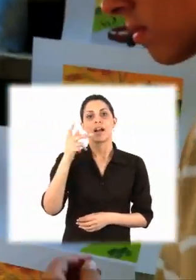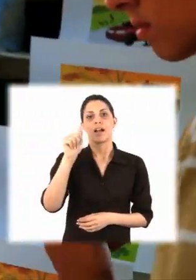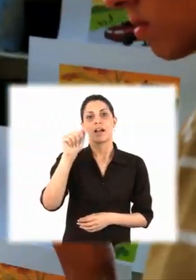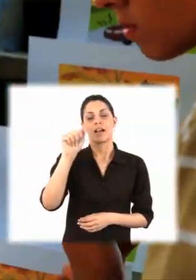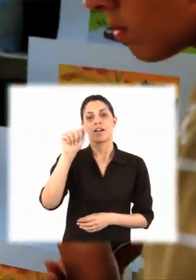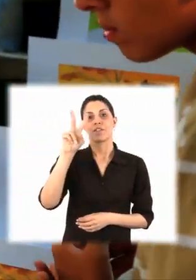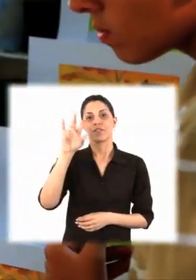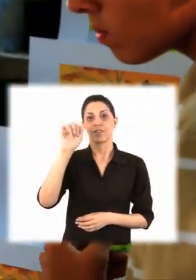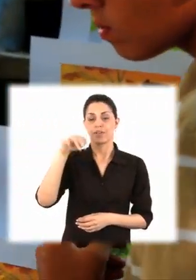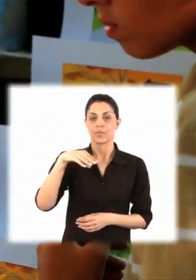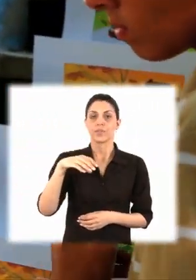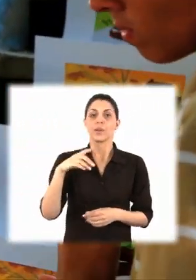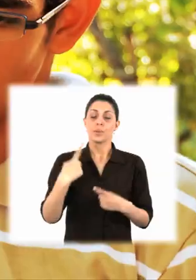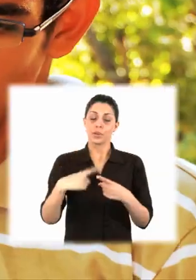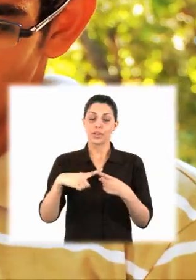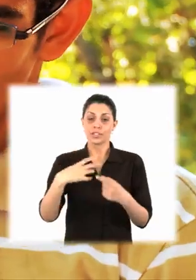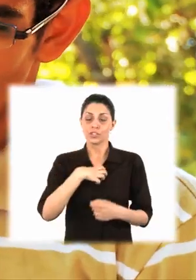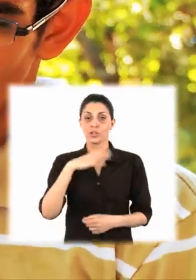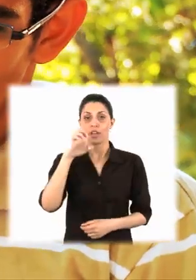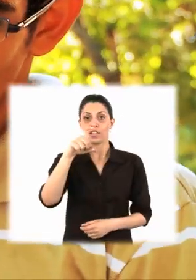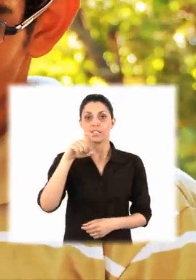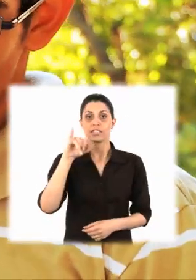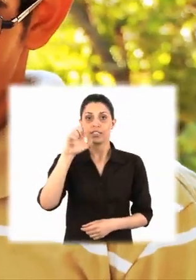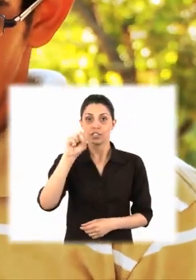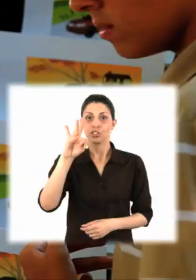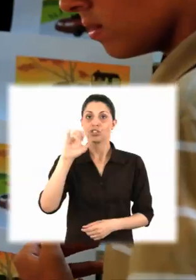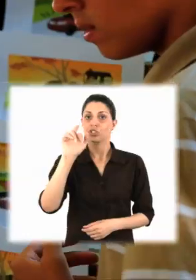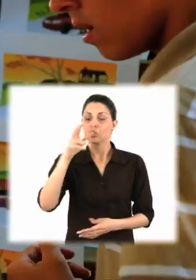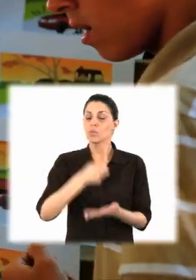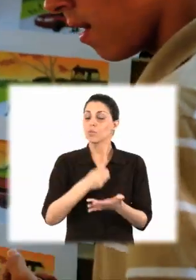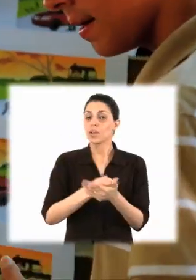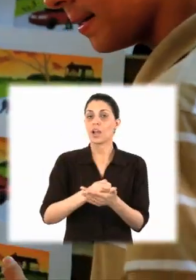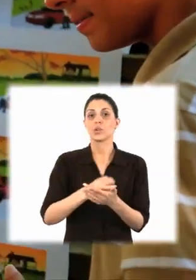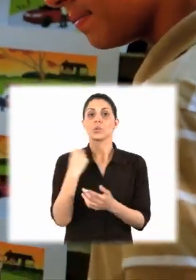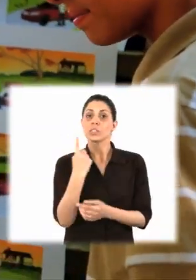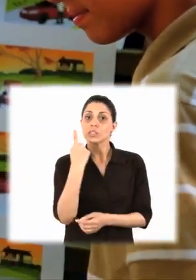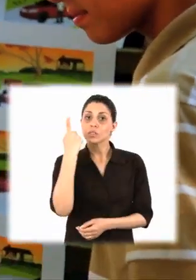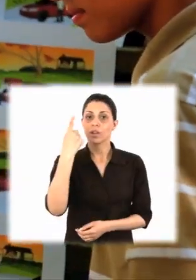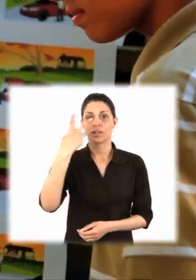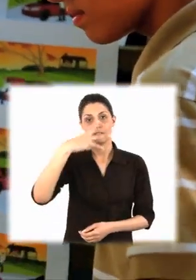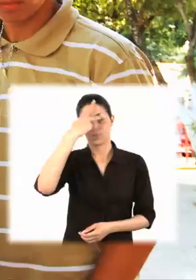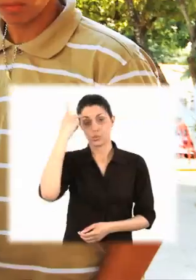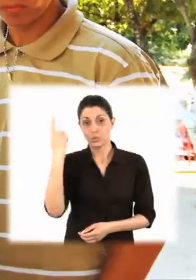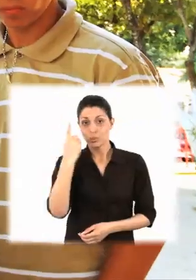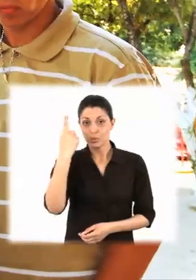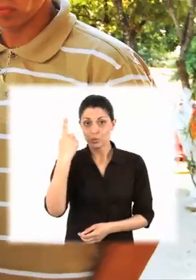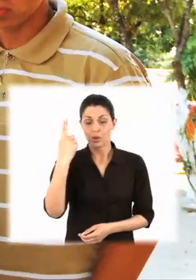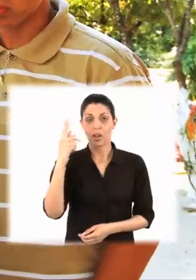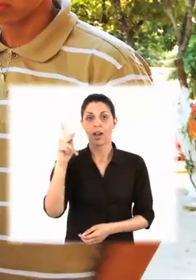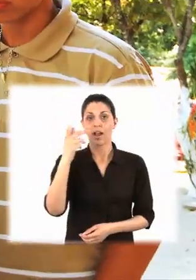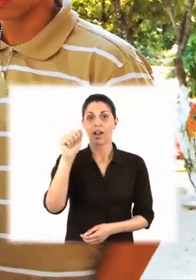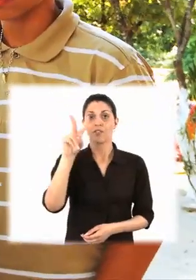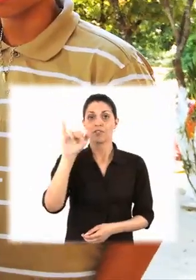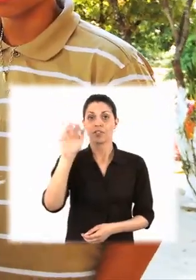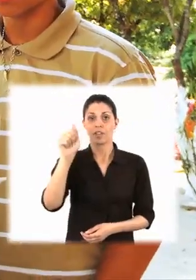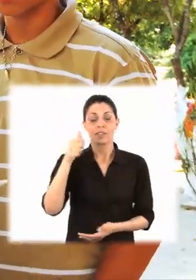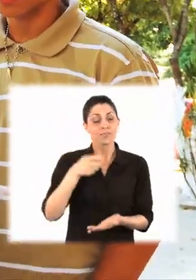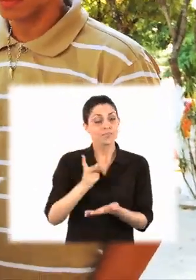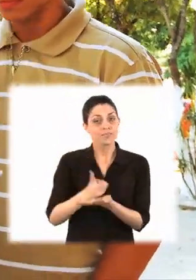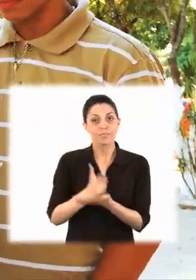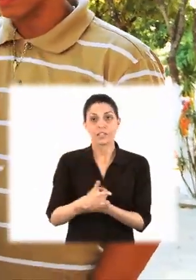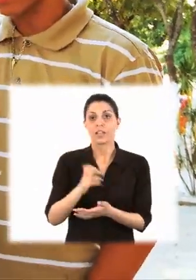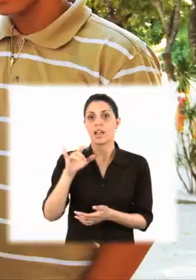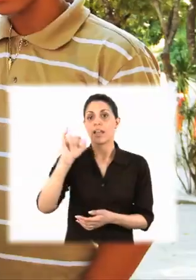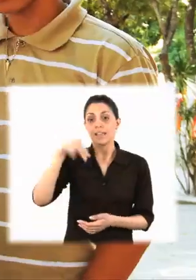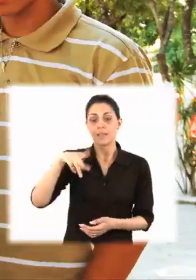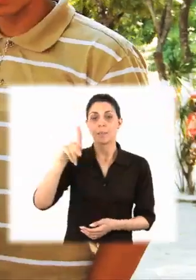verbo haver no sentido de existir, o verbo vai estar sempre no singular, sempre na terceira pessoa do singular. esse verbo é considerado impessoal, não